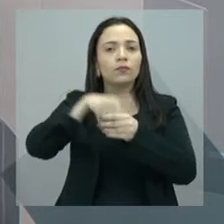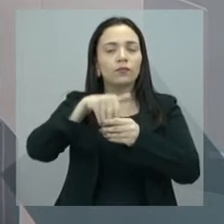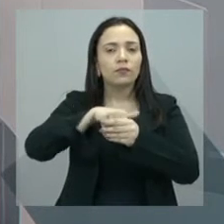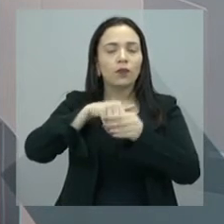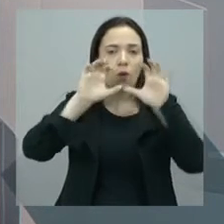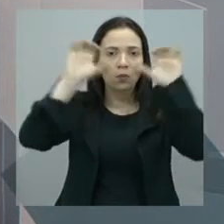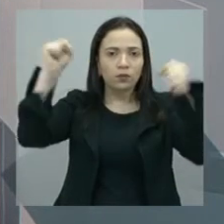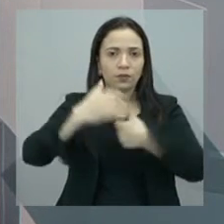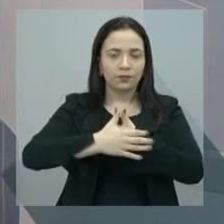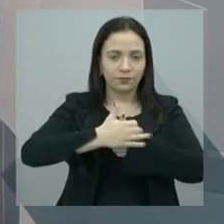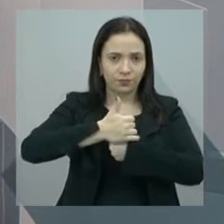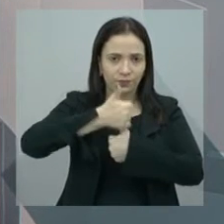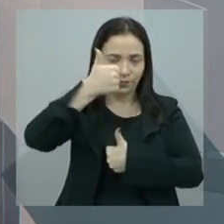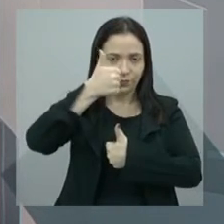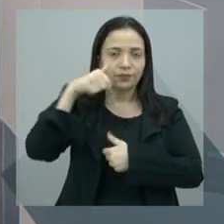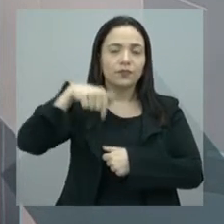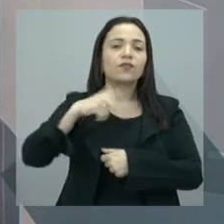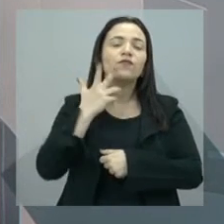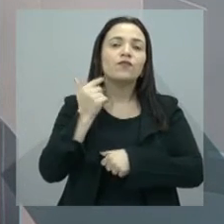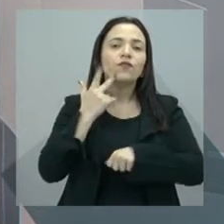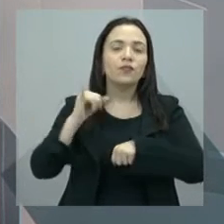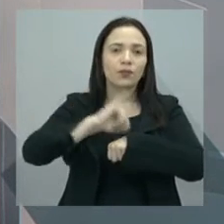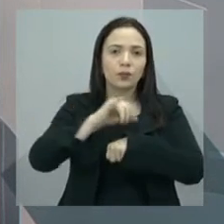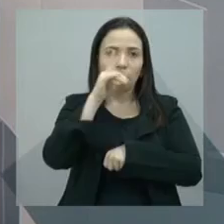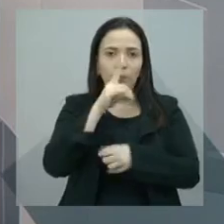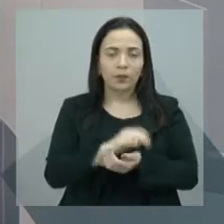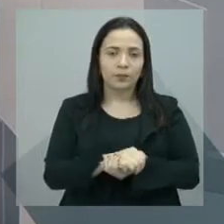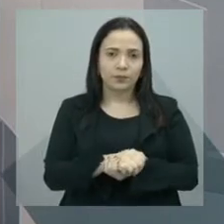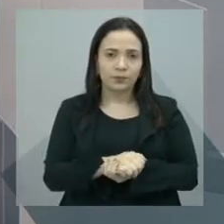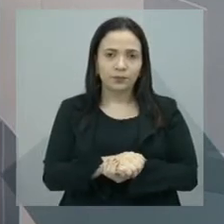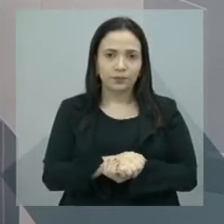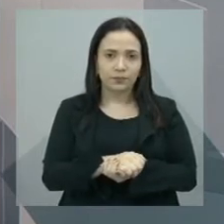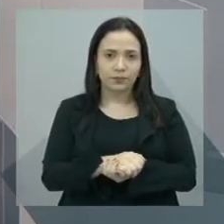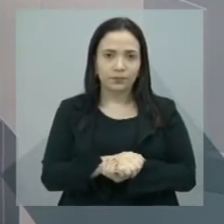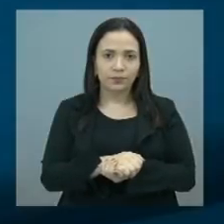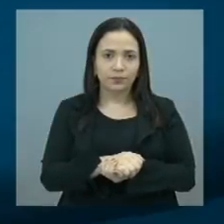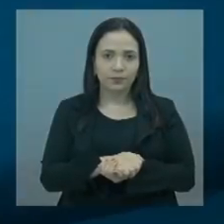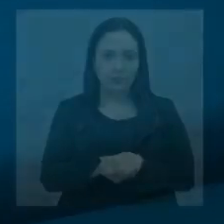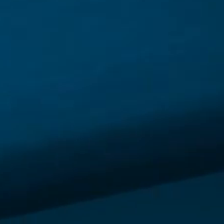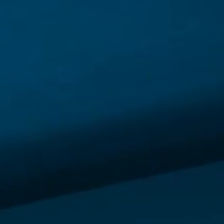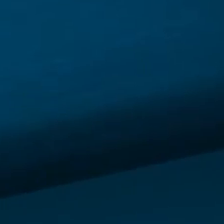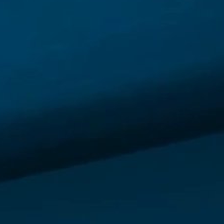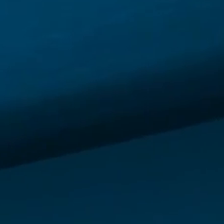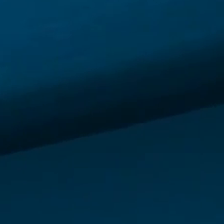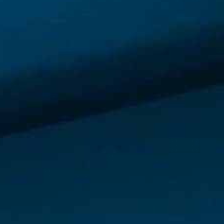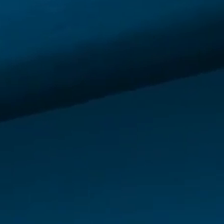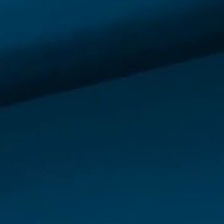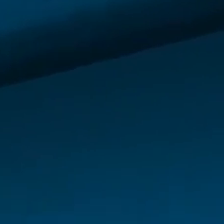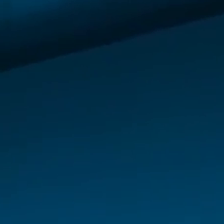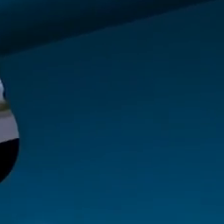dos conselheiros tutelares que acontece no domingo. Aguarde um instante só.